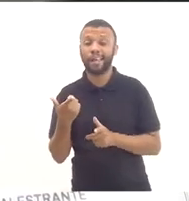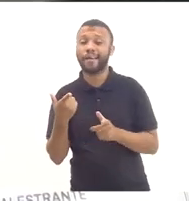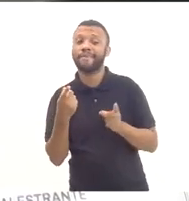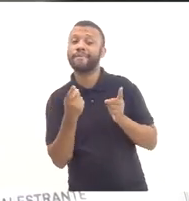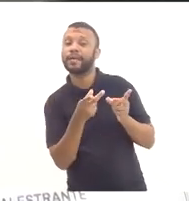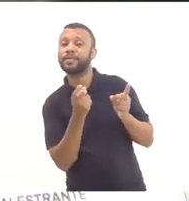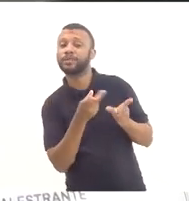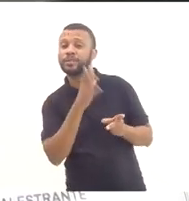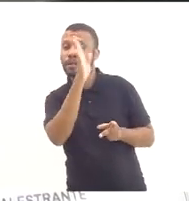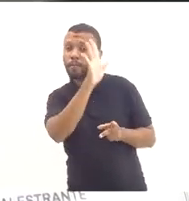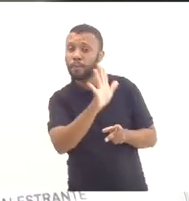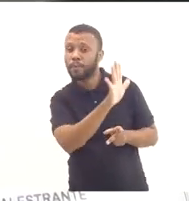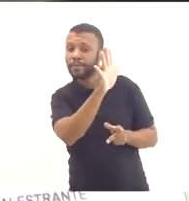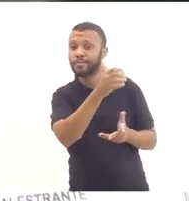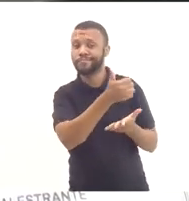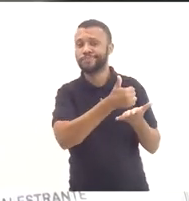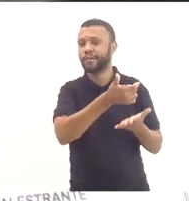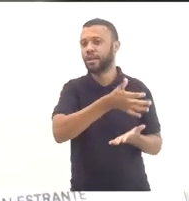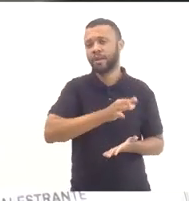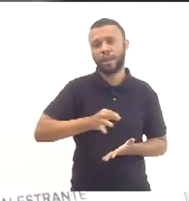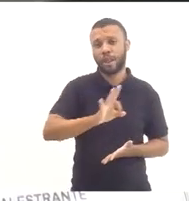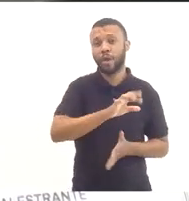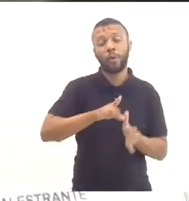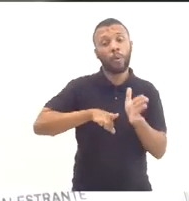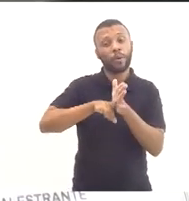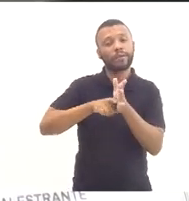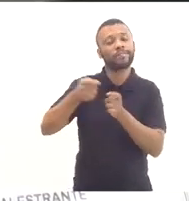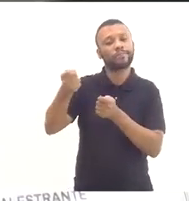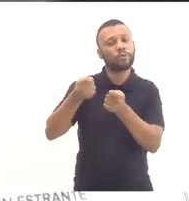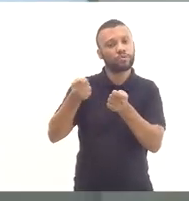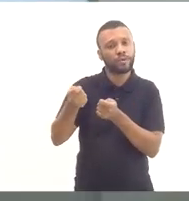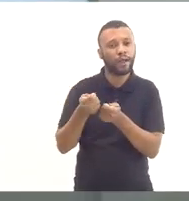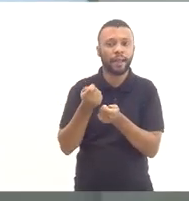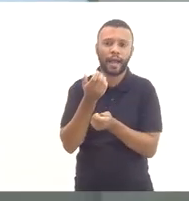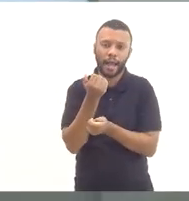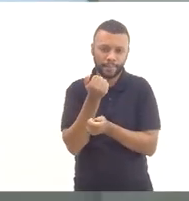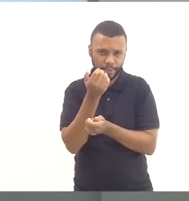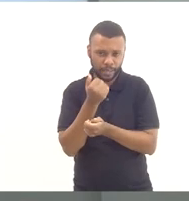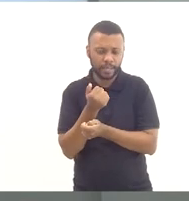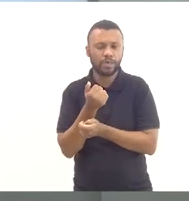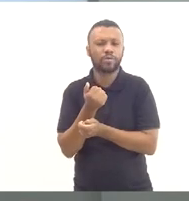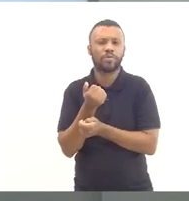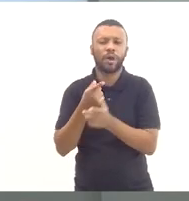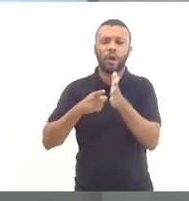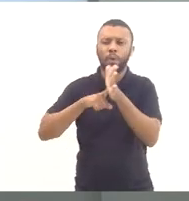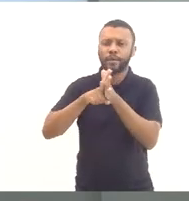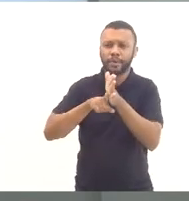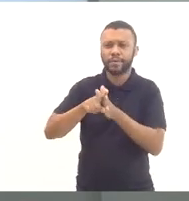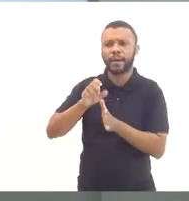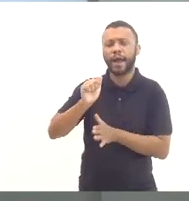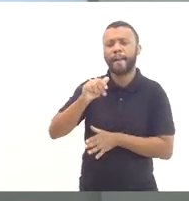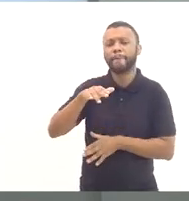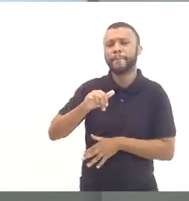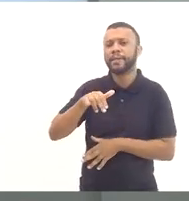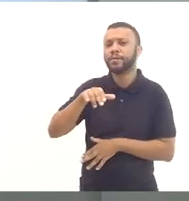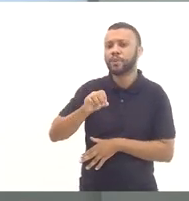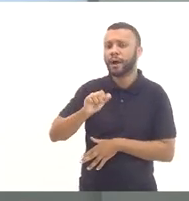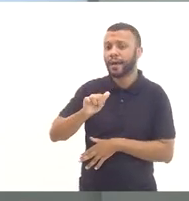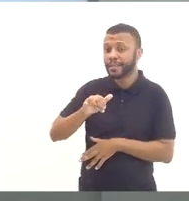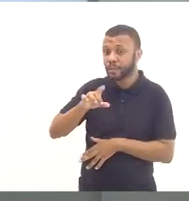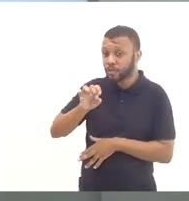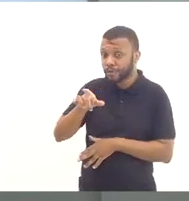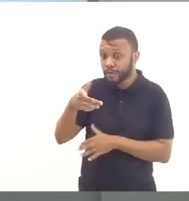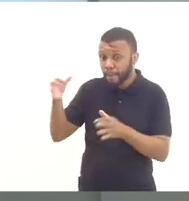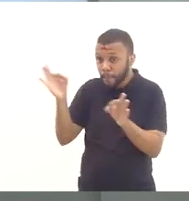também é o exame que controla a alimentação das crianças né que é o exame de aminoácidos lá nos Estados Unidos ele ficar